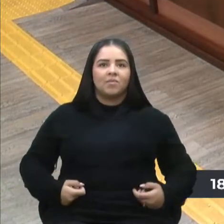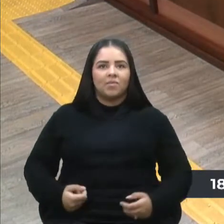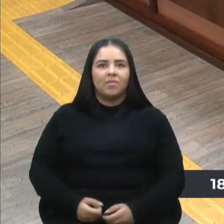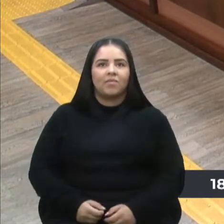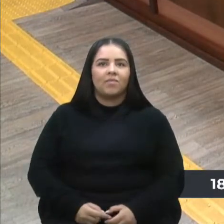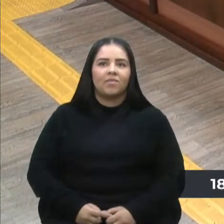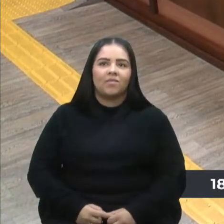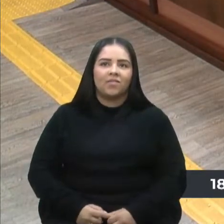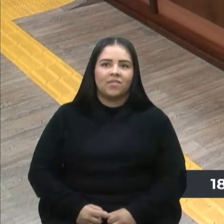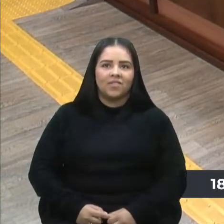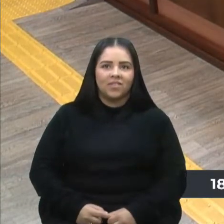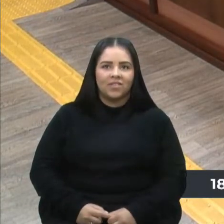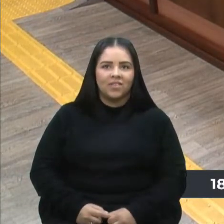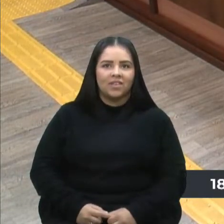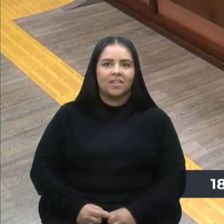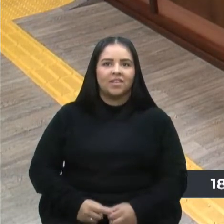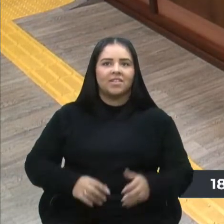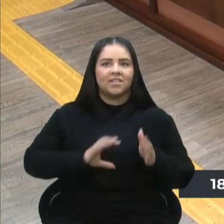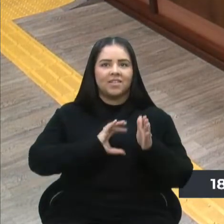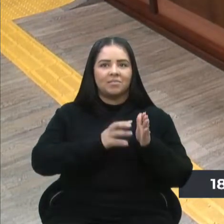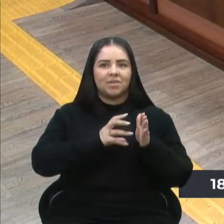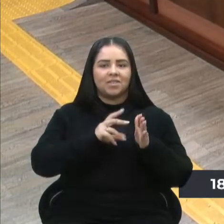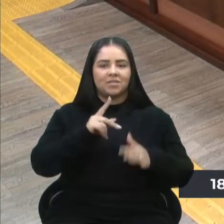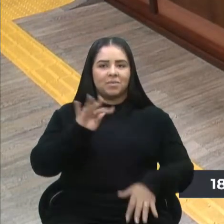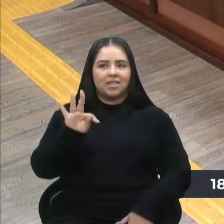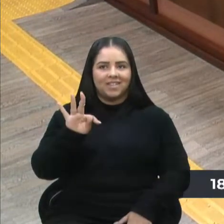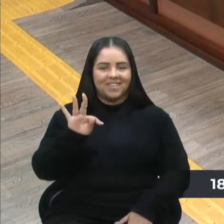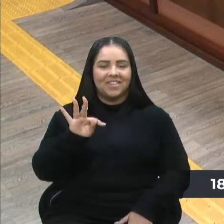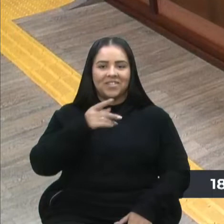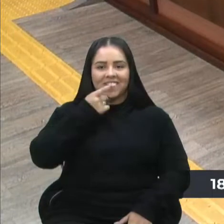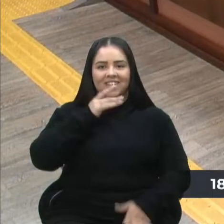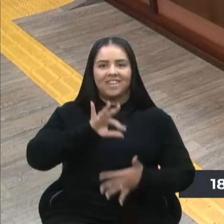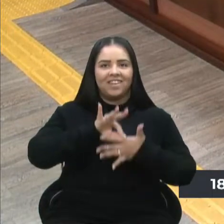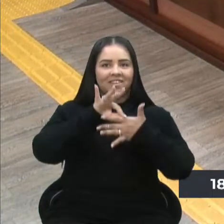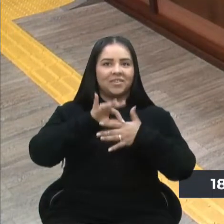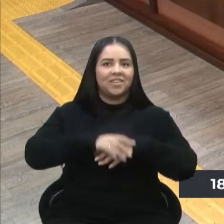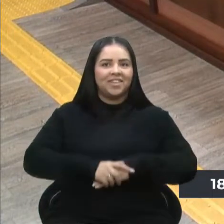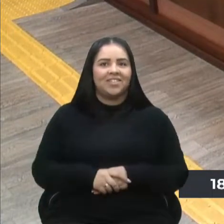Falou declaração. Declaração de líder da bancada do PT, né?